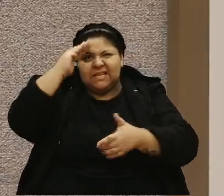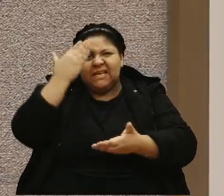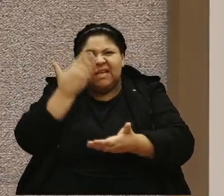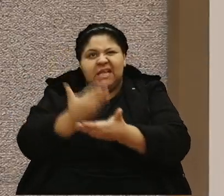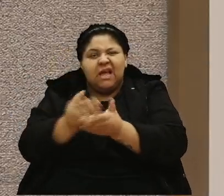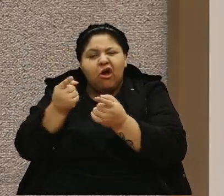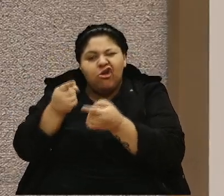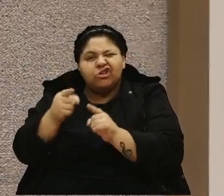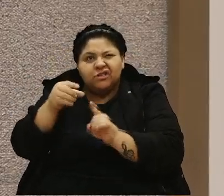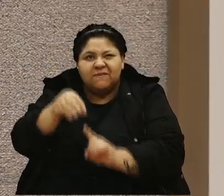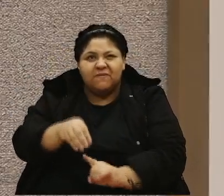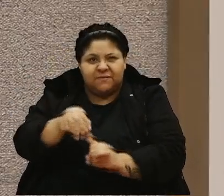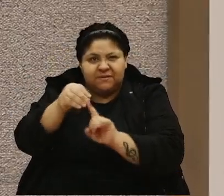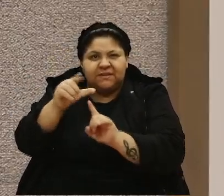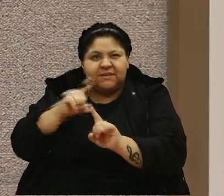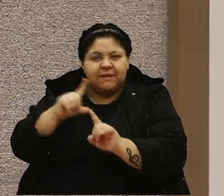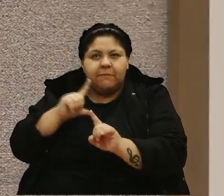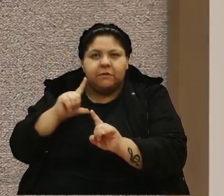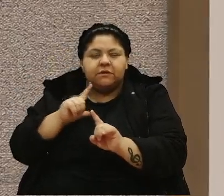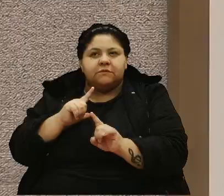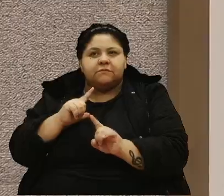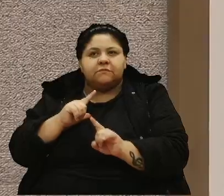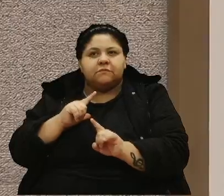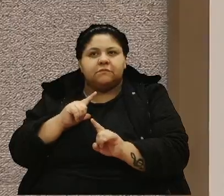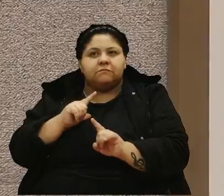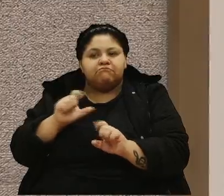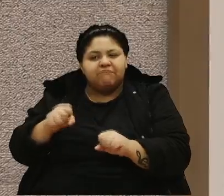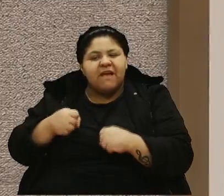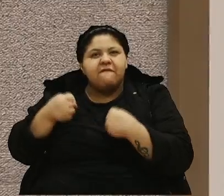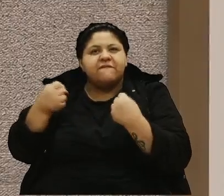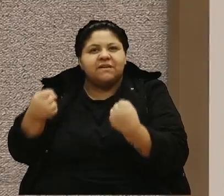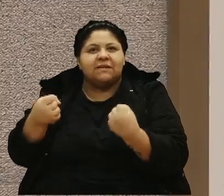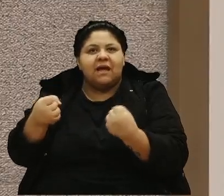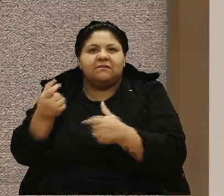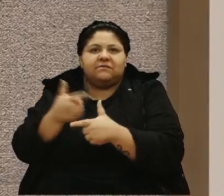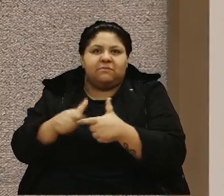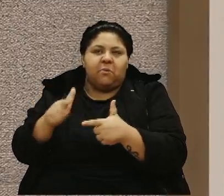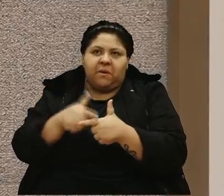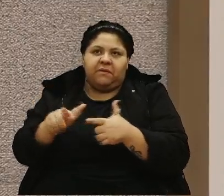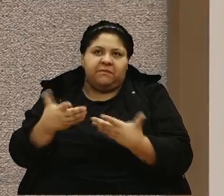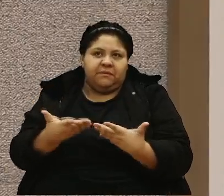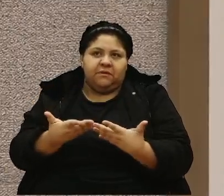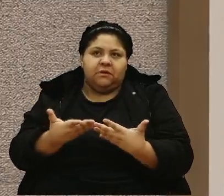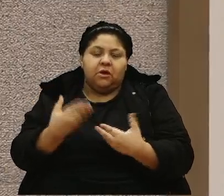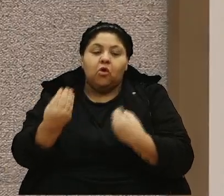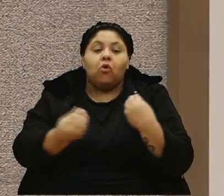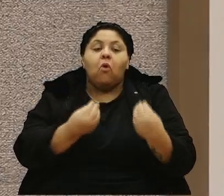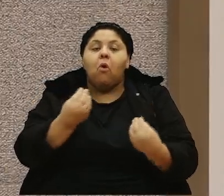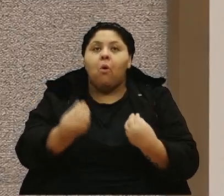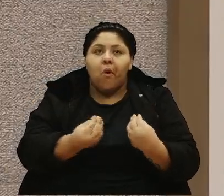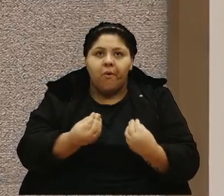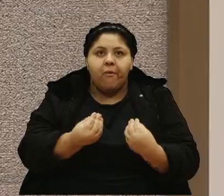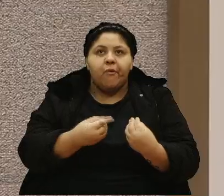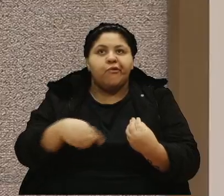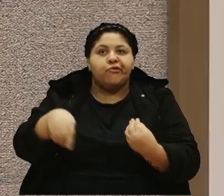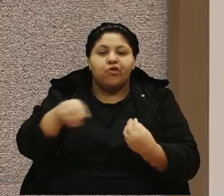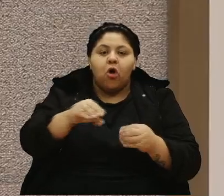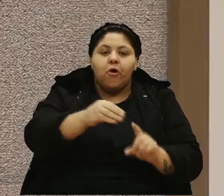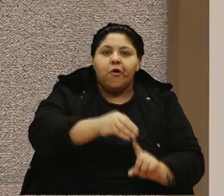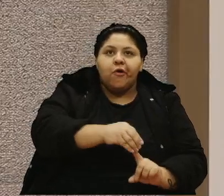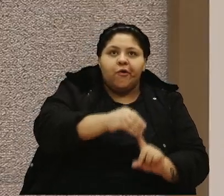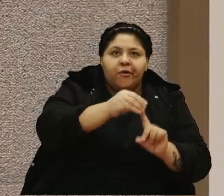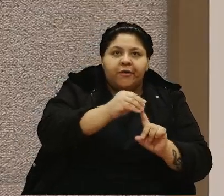desafio principal que nós temos pela frente é enfrentar essa questão. De que forma nós vamos priorizar